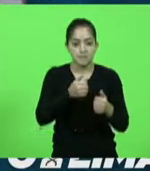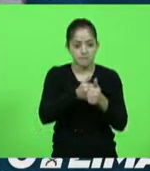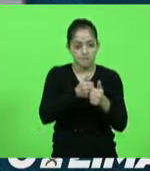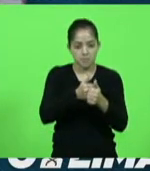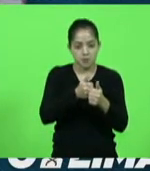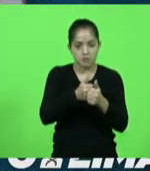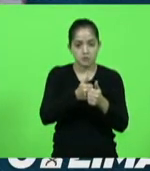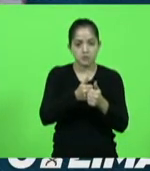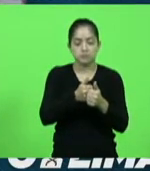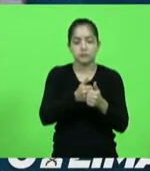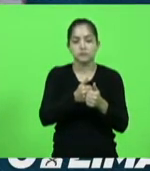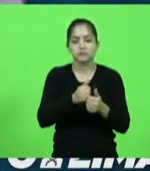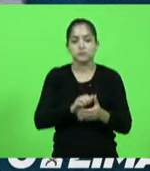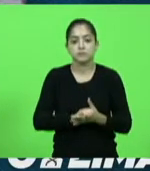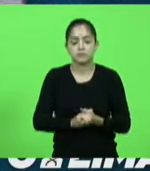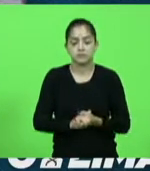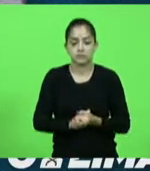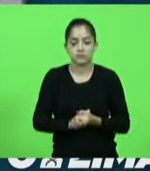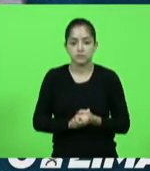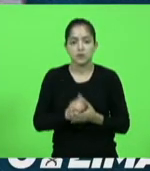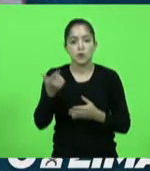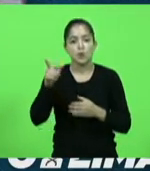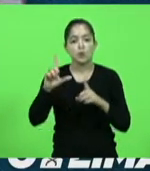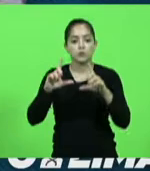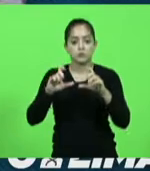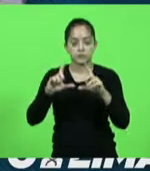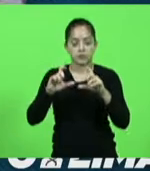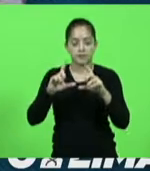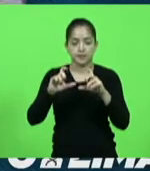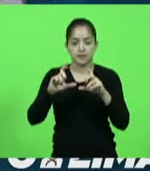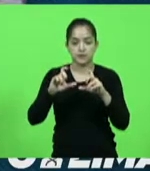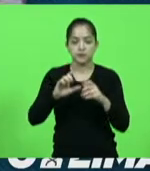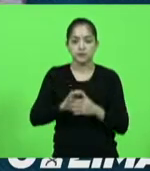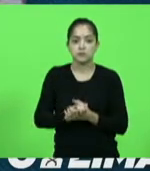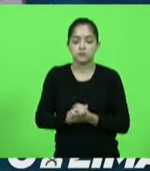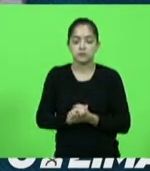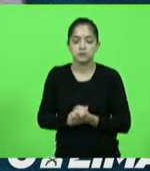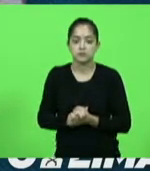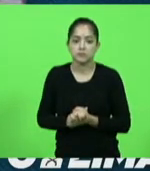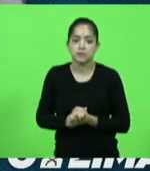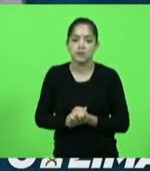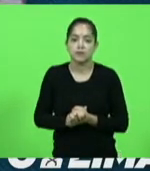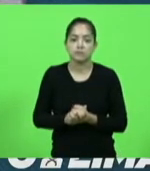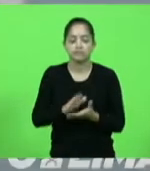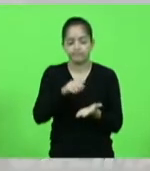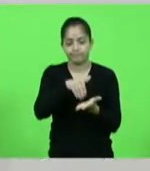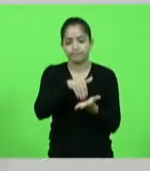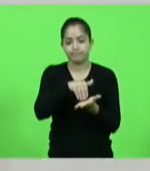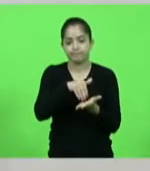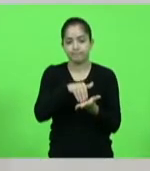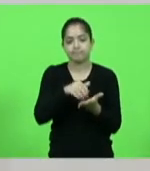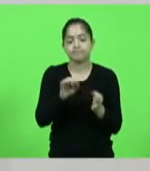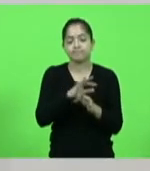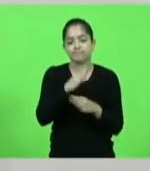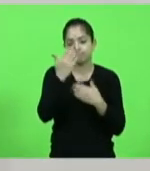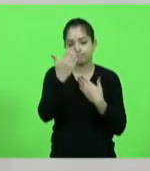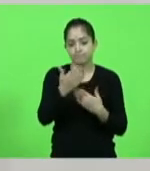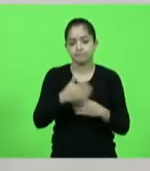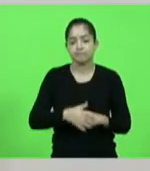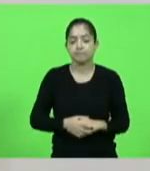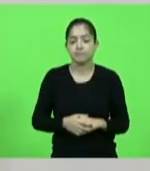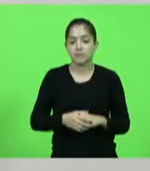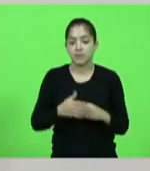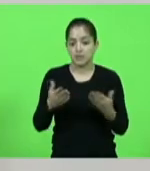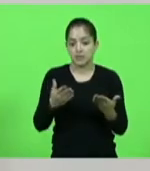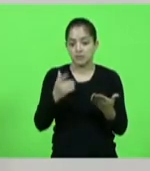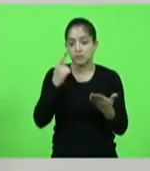extensão. Mais uma imagem, por gentileza. Essa era a última mesmo, fechou? Obrigado. Então, veja